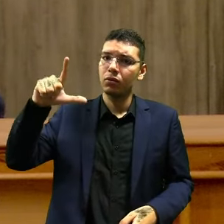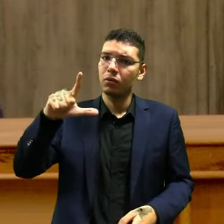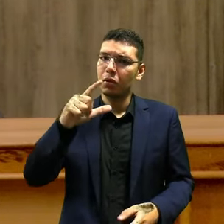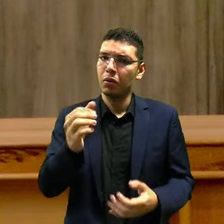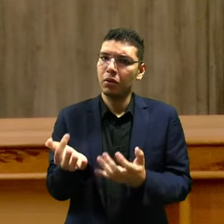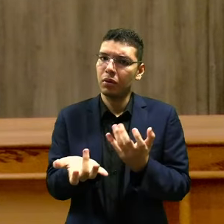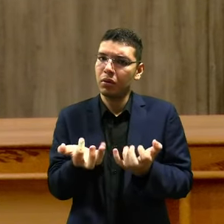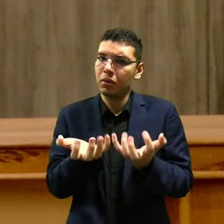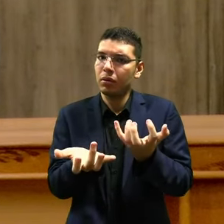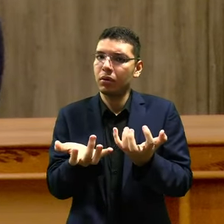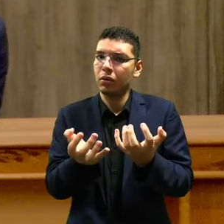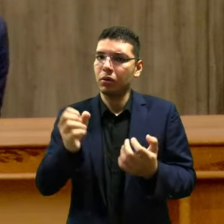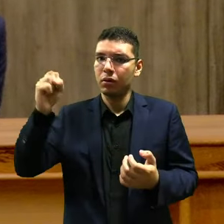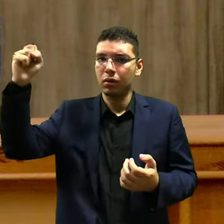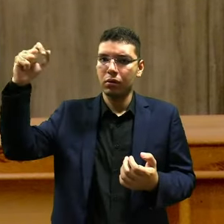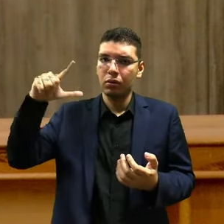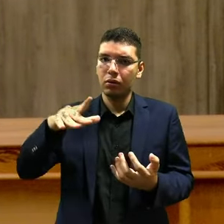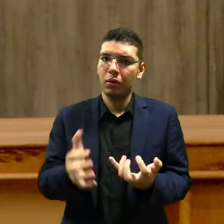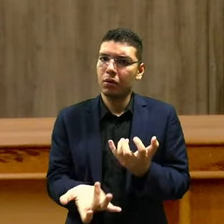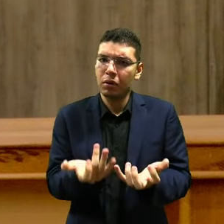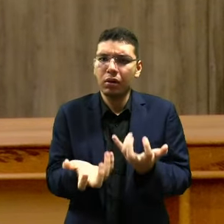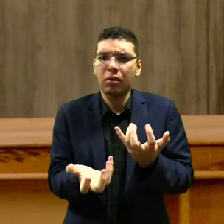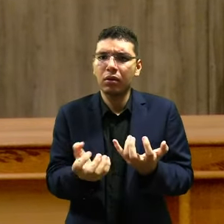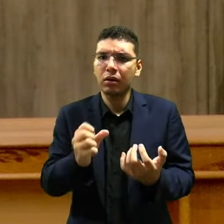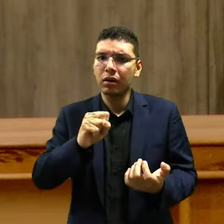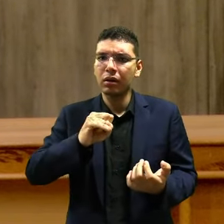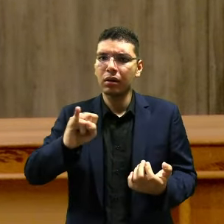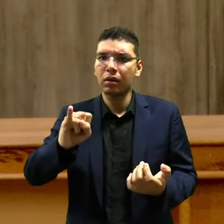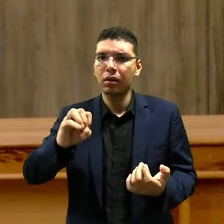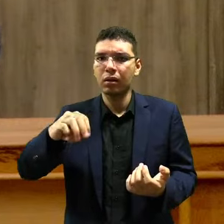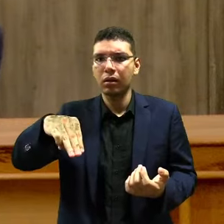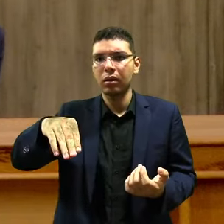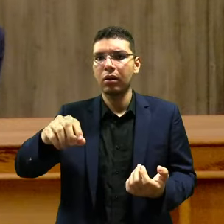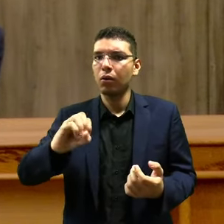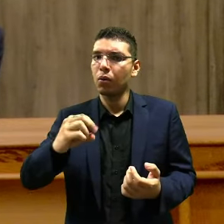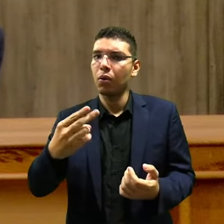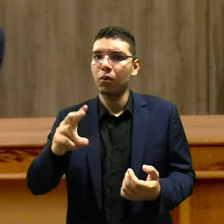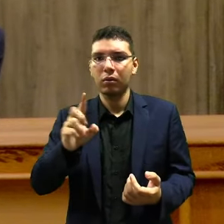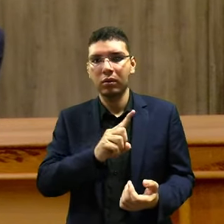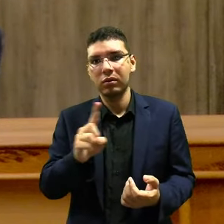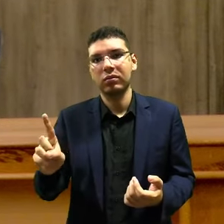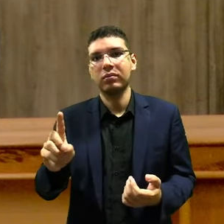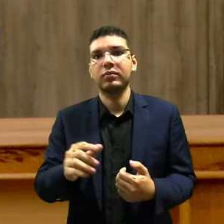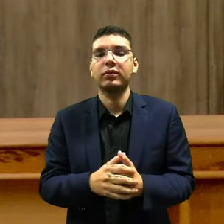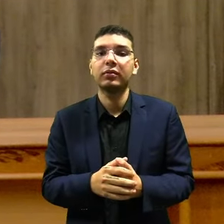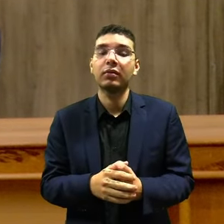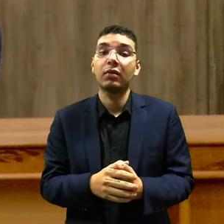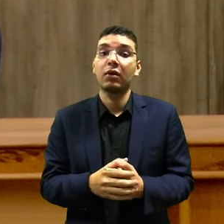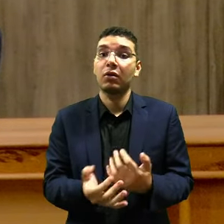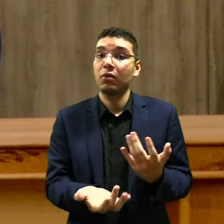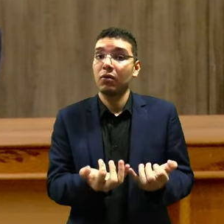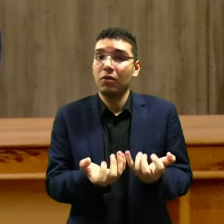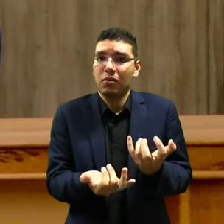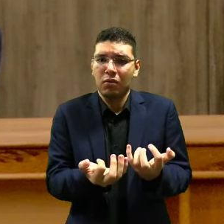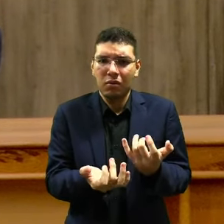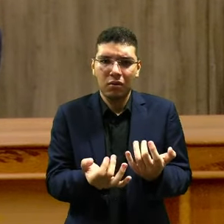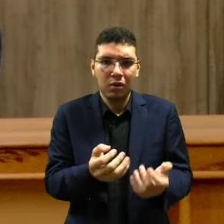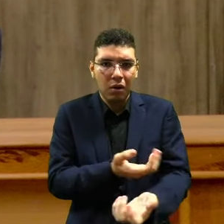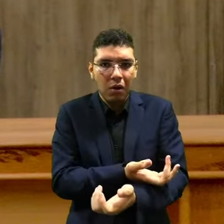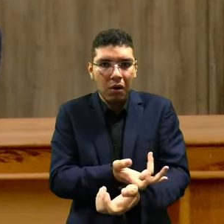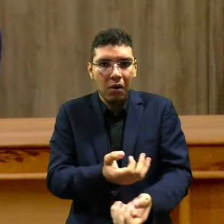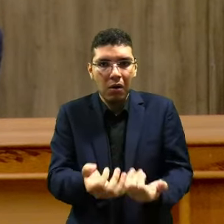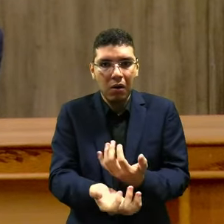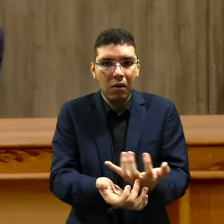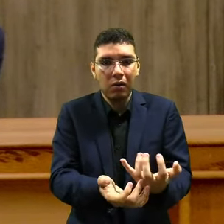mim encerrar diga bem forte o sol queima sim ou não o sol queima o fogo queima agora eu